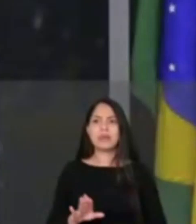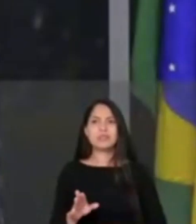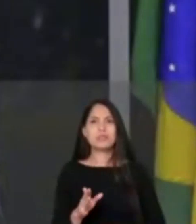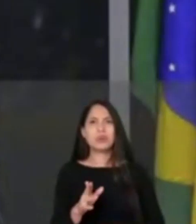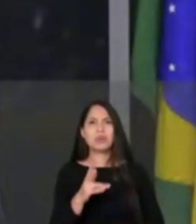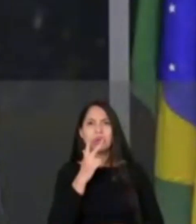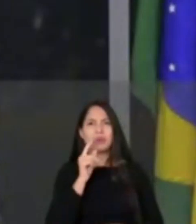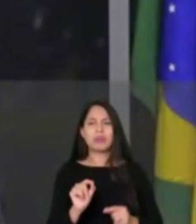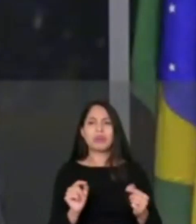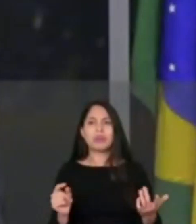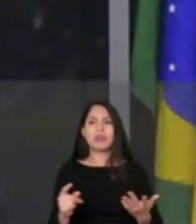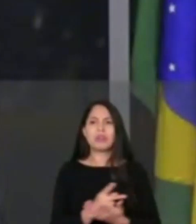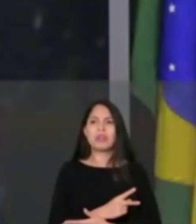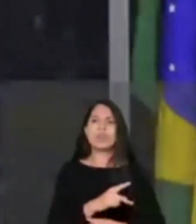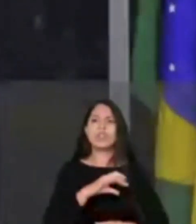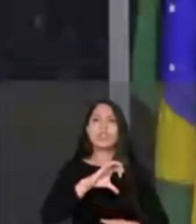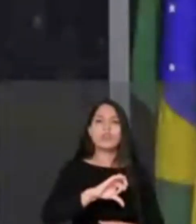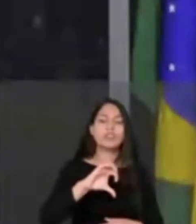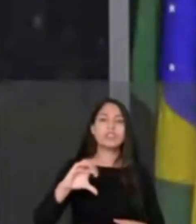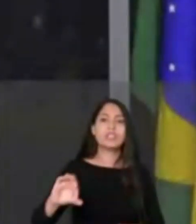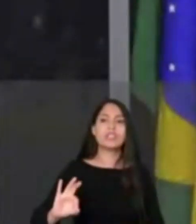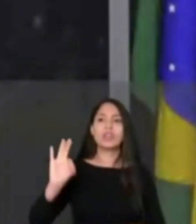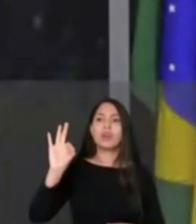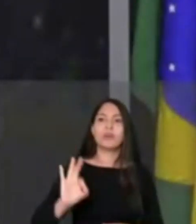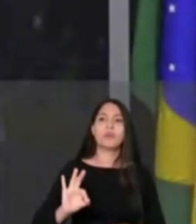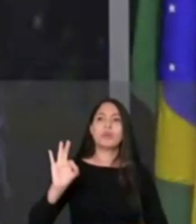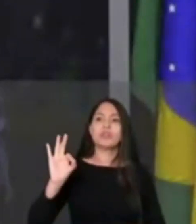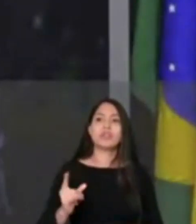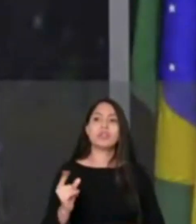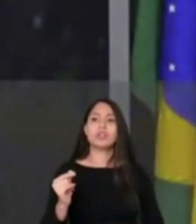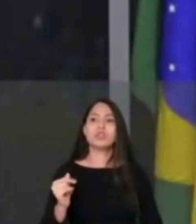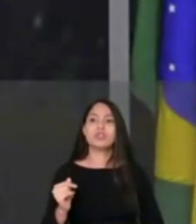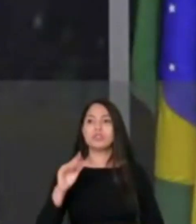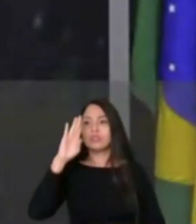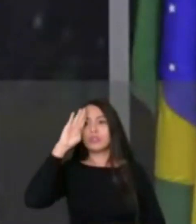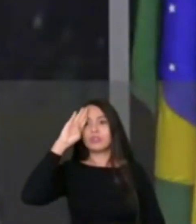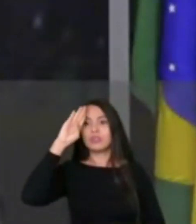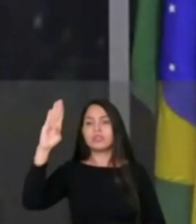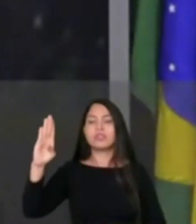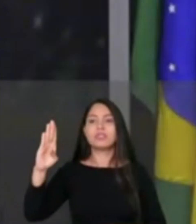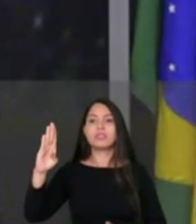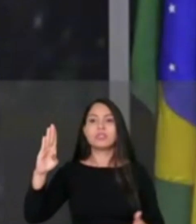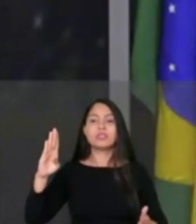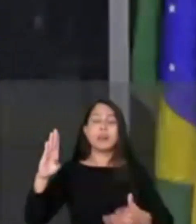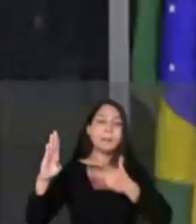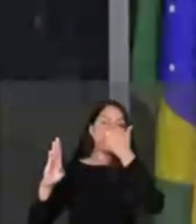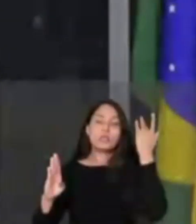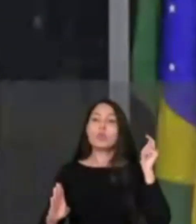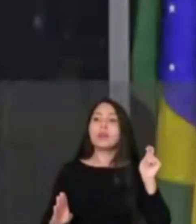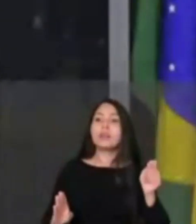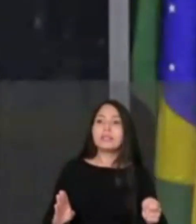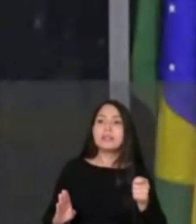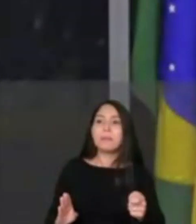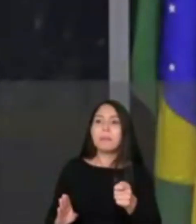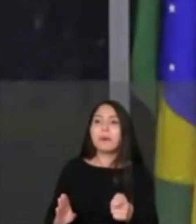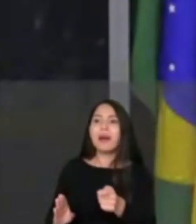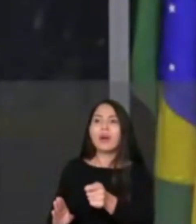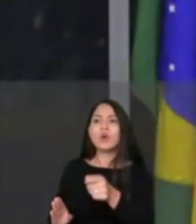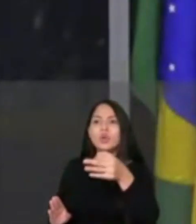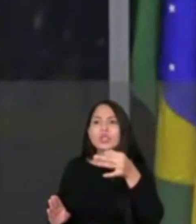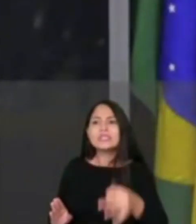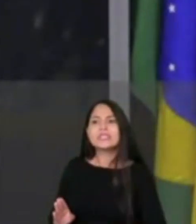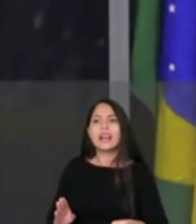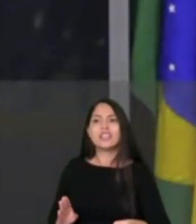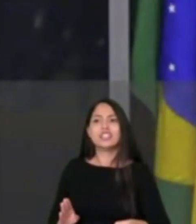100%, 99% do principal, enquanto quem é adimplente, quem se esforçou para pagar em